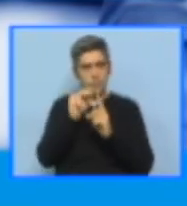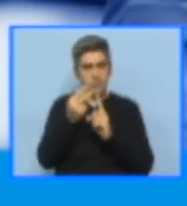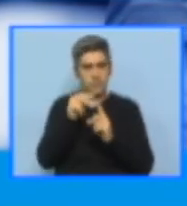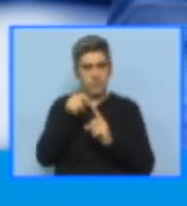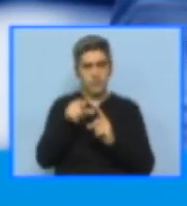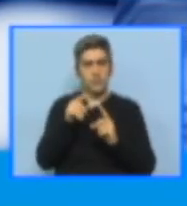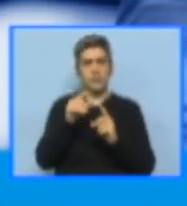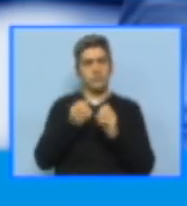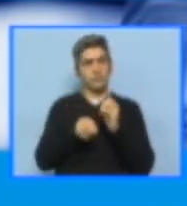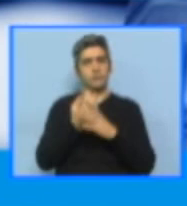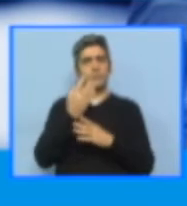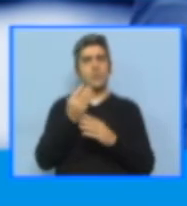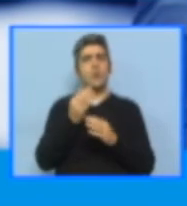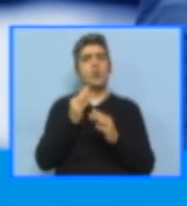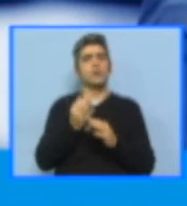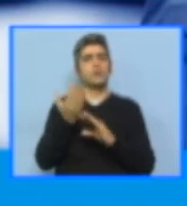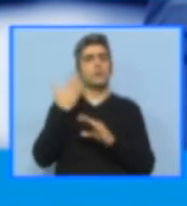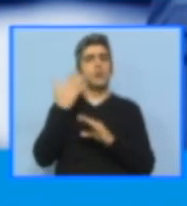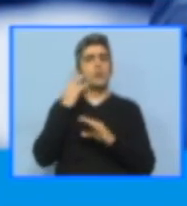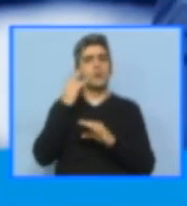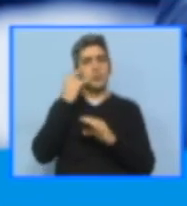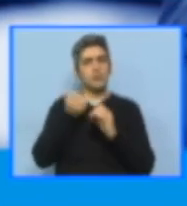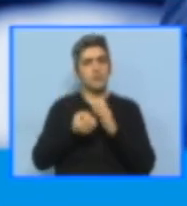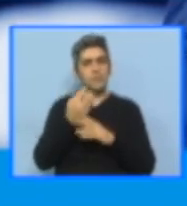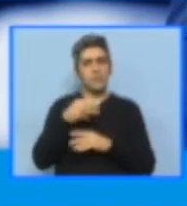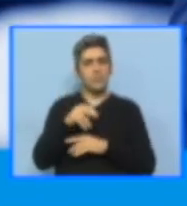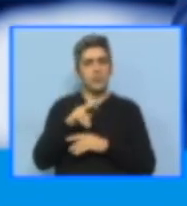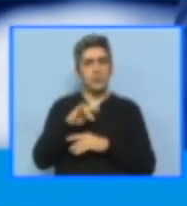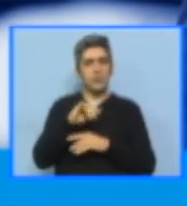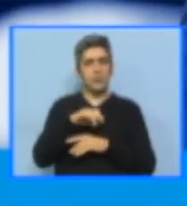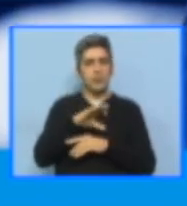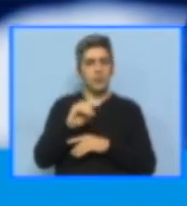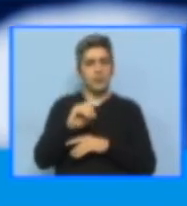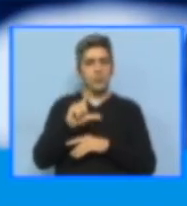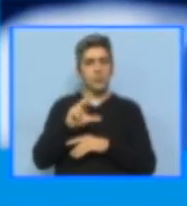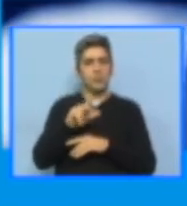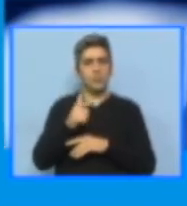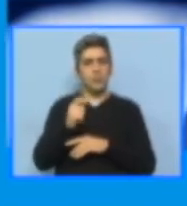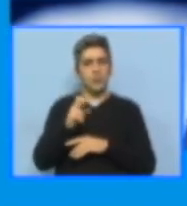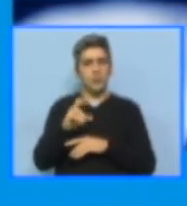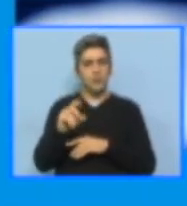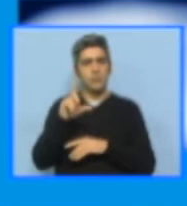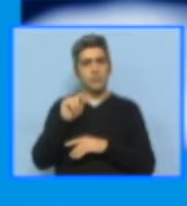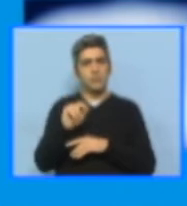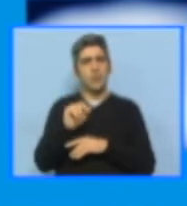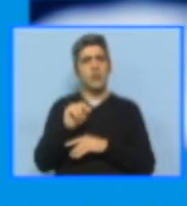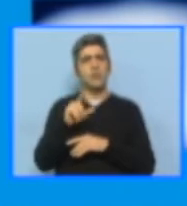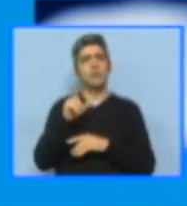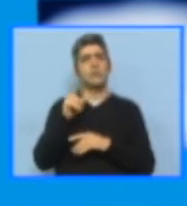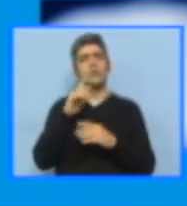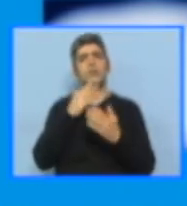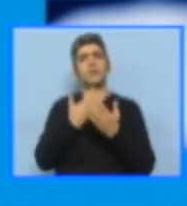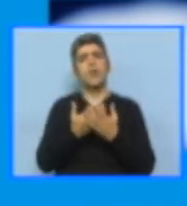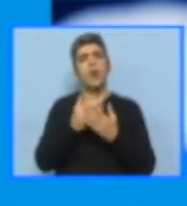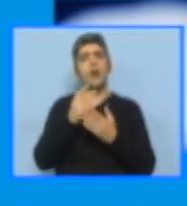sobre o fenómeno original, a iniciativa de Martinho Lutero, mas também sobre o seu impacto ao